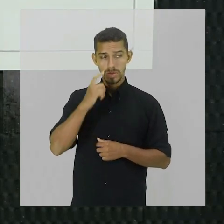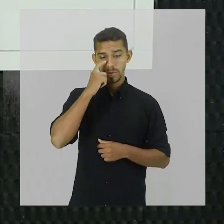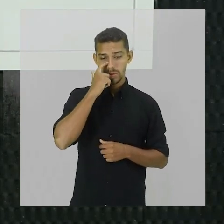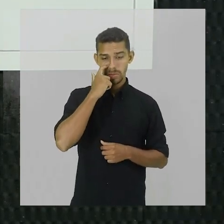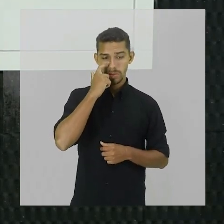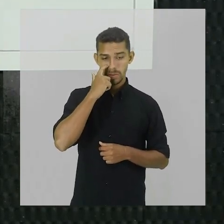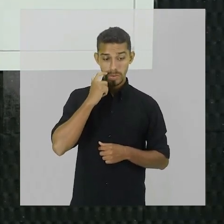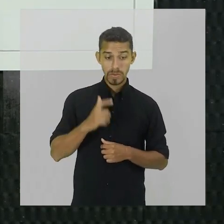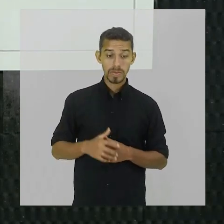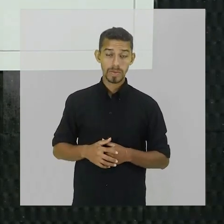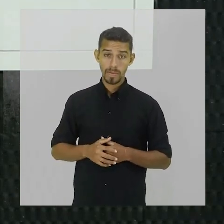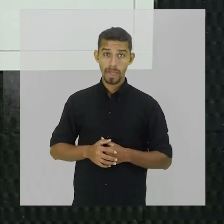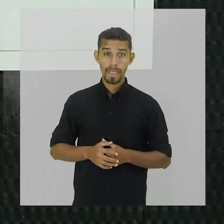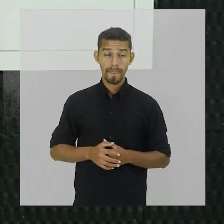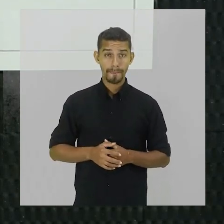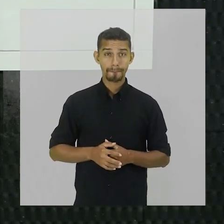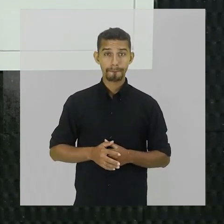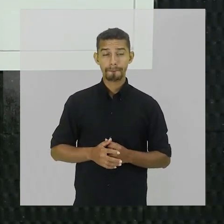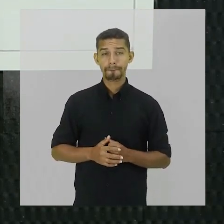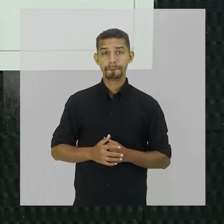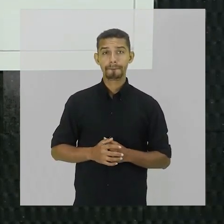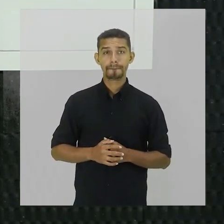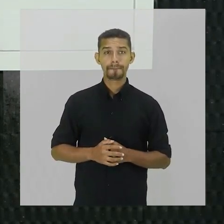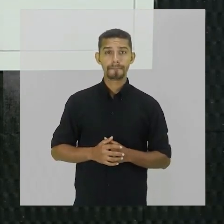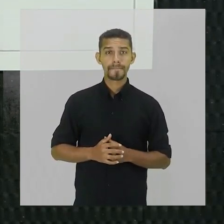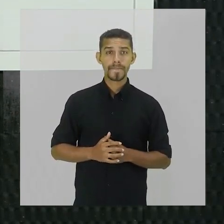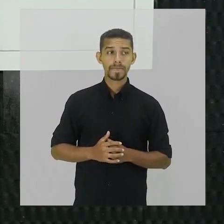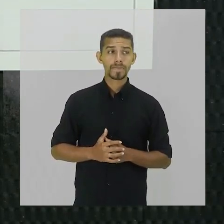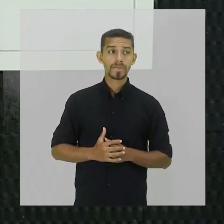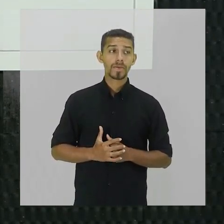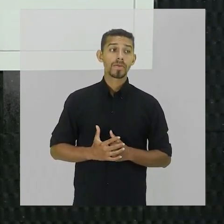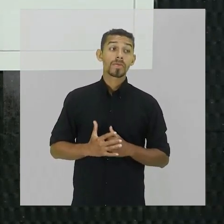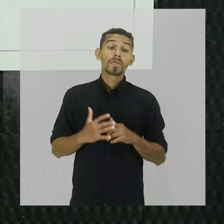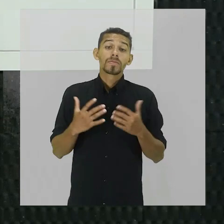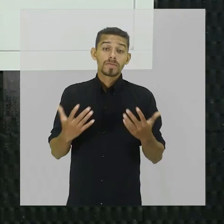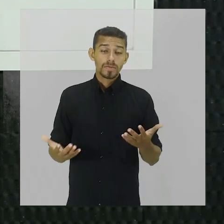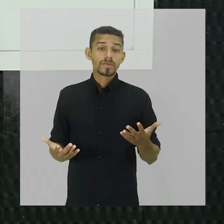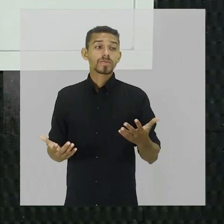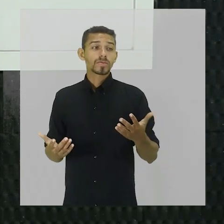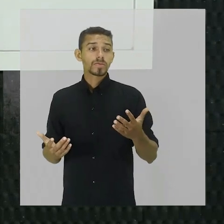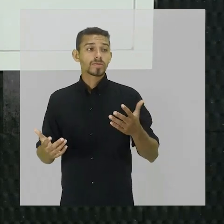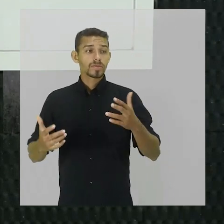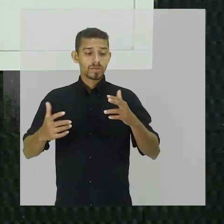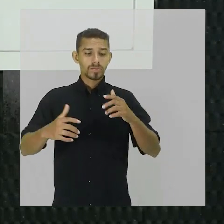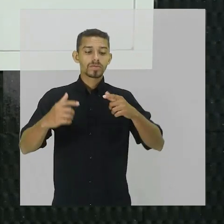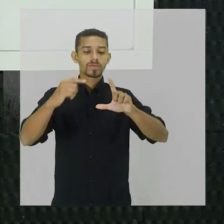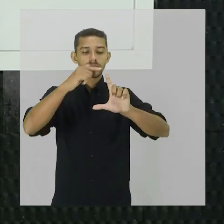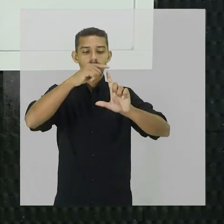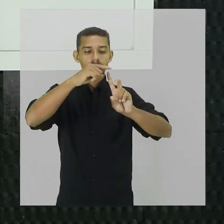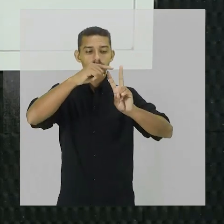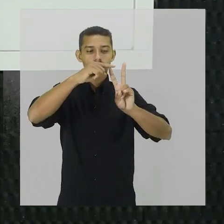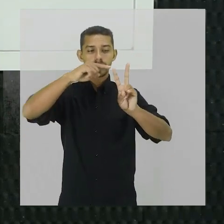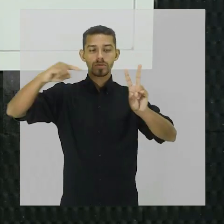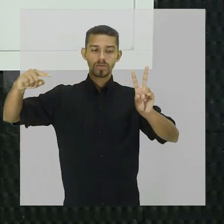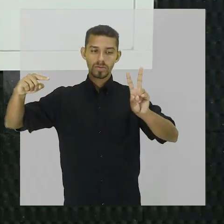É isso? Então, turma, o R vai ser igual a raiz quadrada de 25,